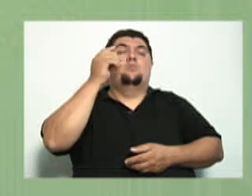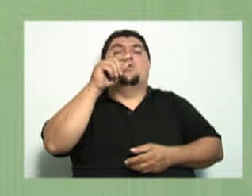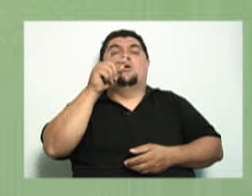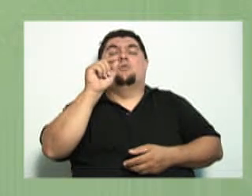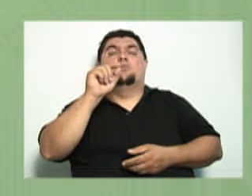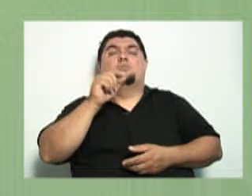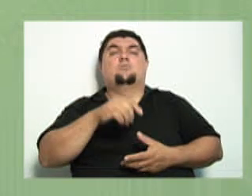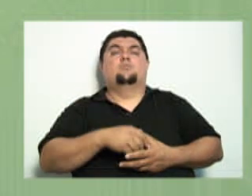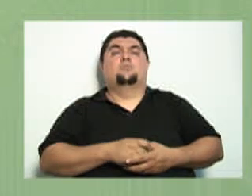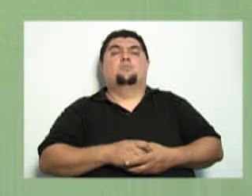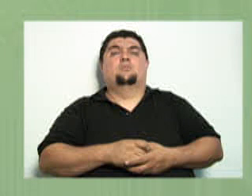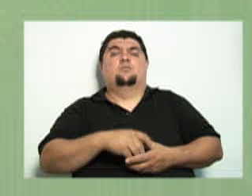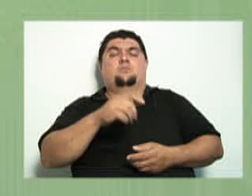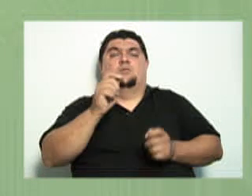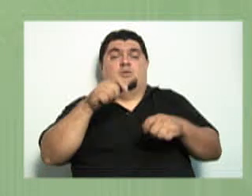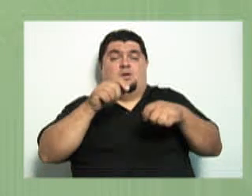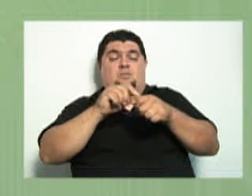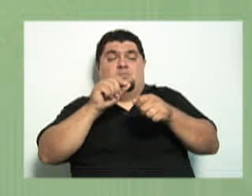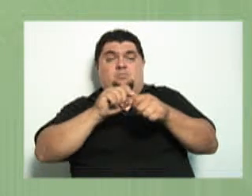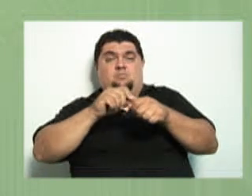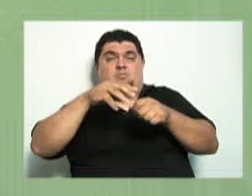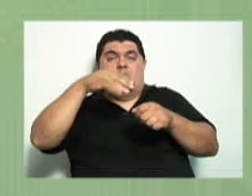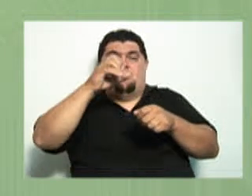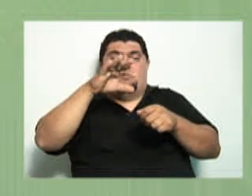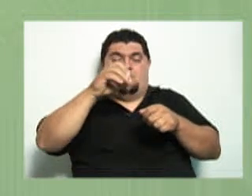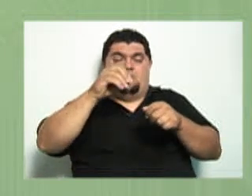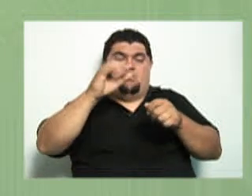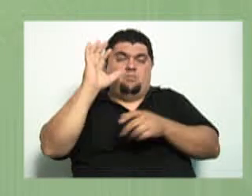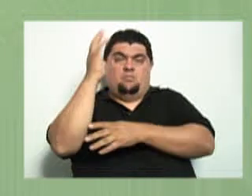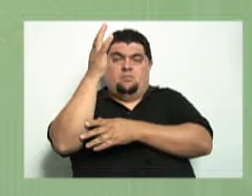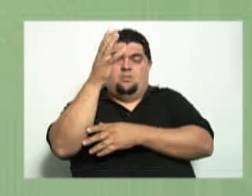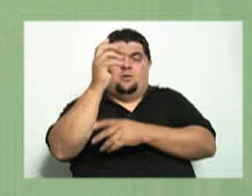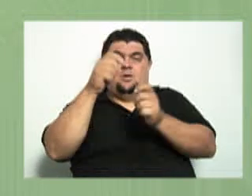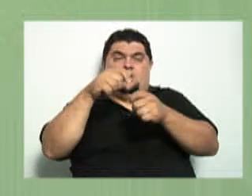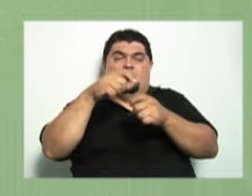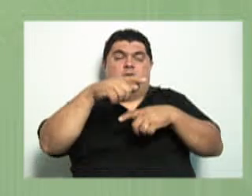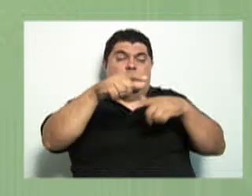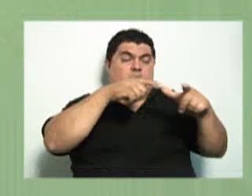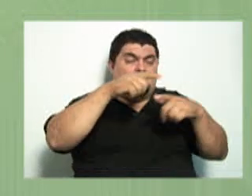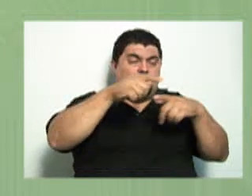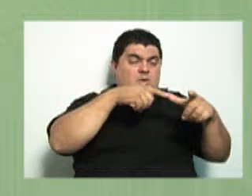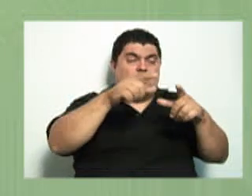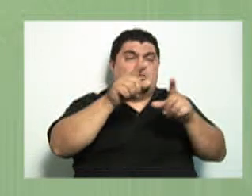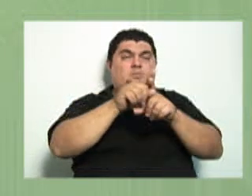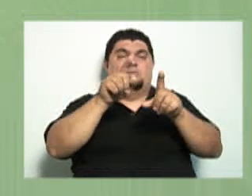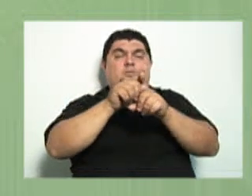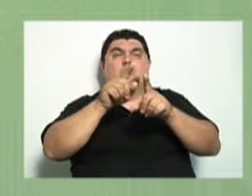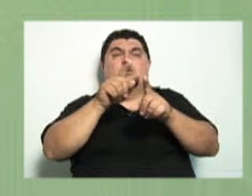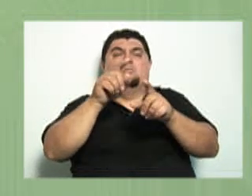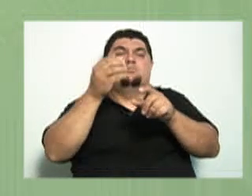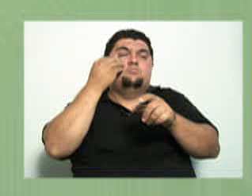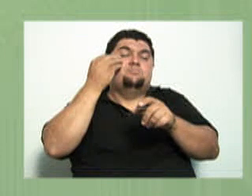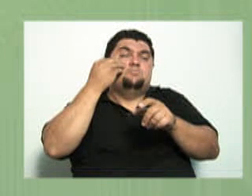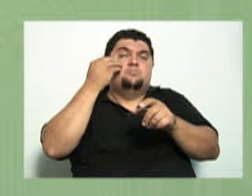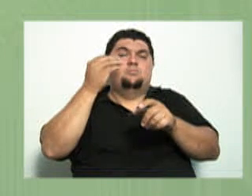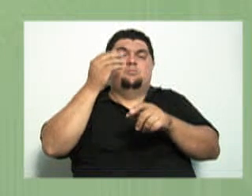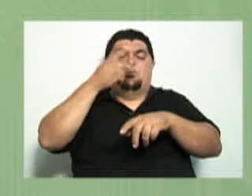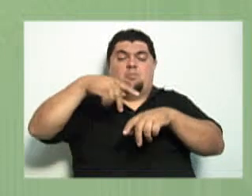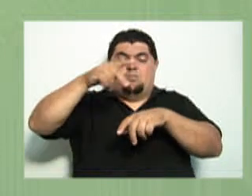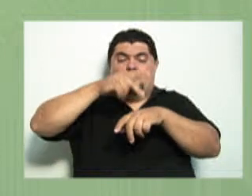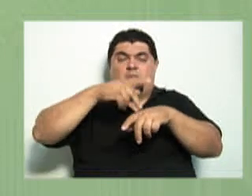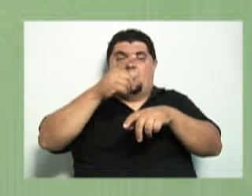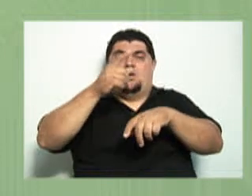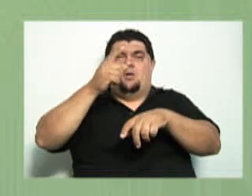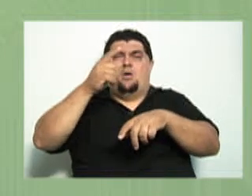ter. Porque o meio ambiente possui funções e serviços que garantem desde a regulação da temperatura do planeta,